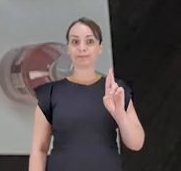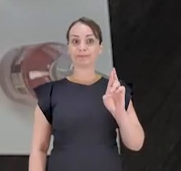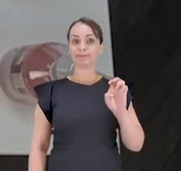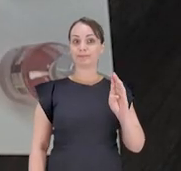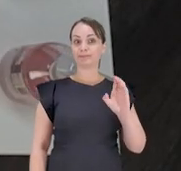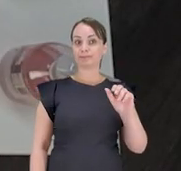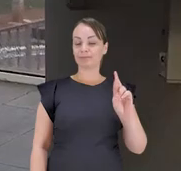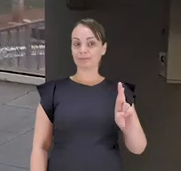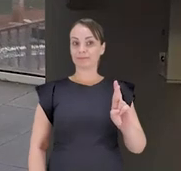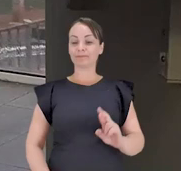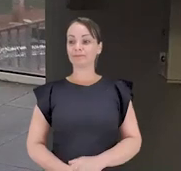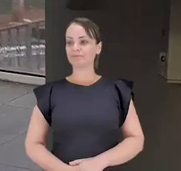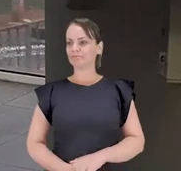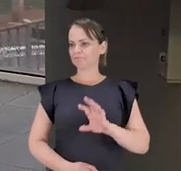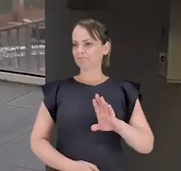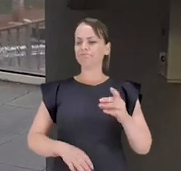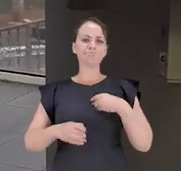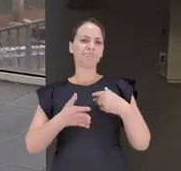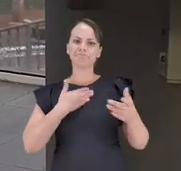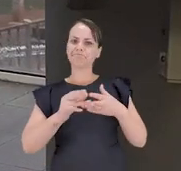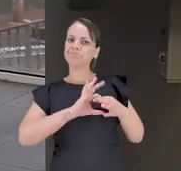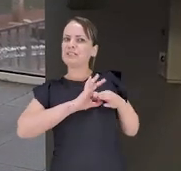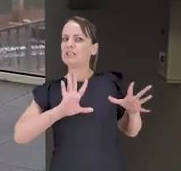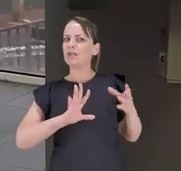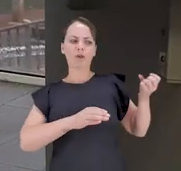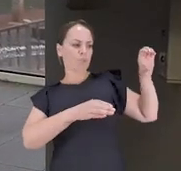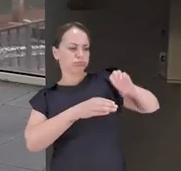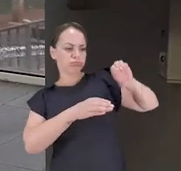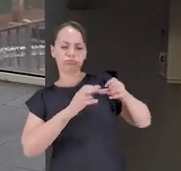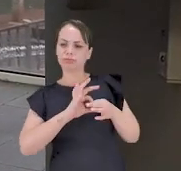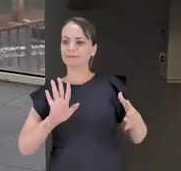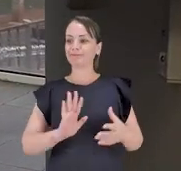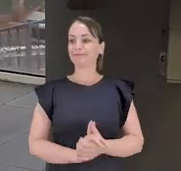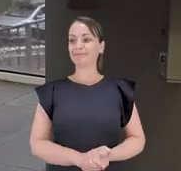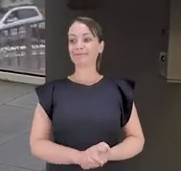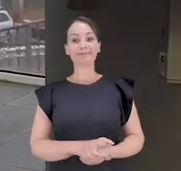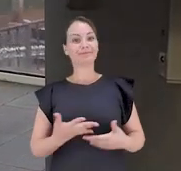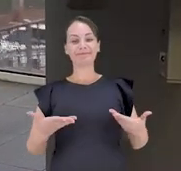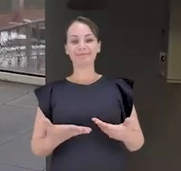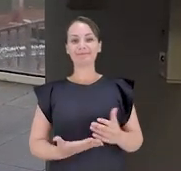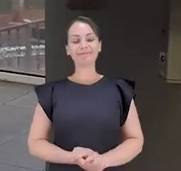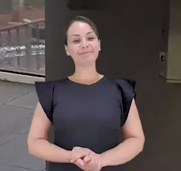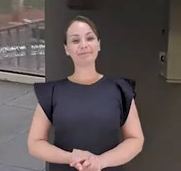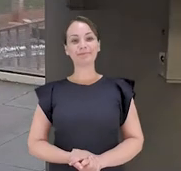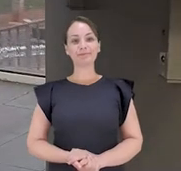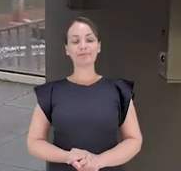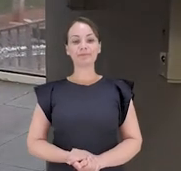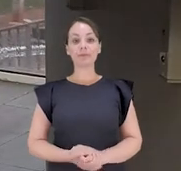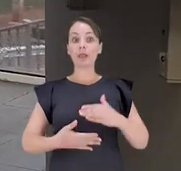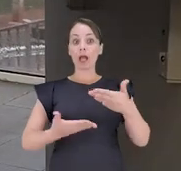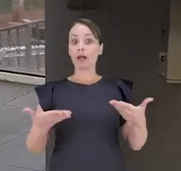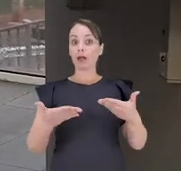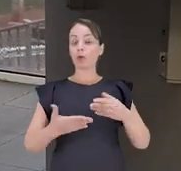Sim? Aham. Então, ó, você pode colocar a quantidade que você quiser. Tá. Ok. Gente, próximo é passo. Divertido. O